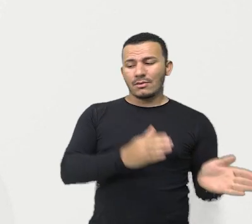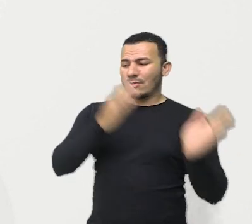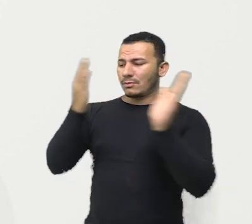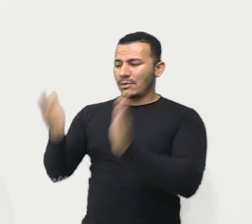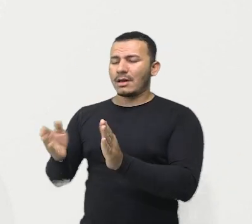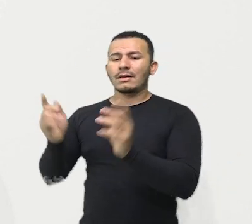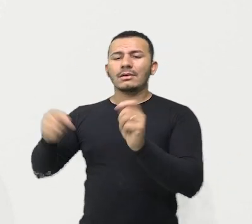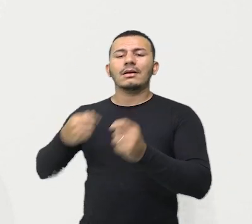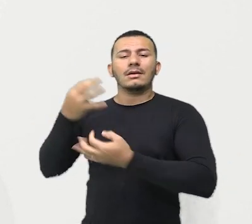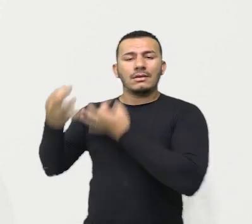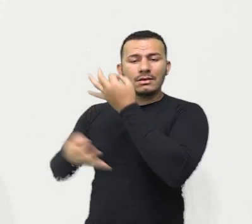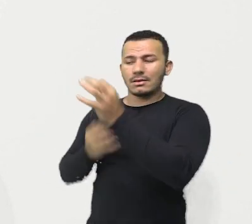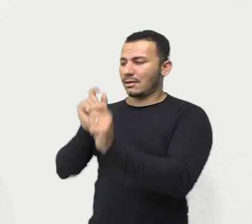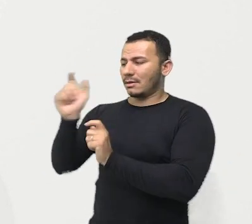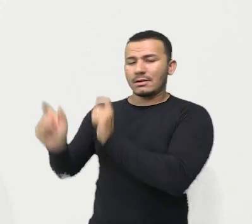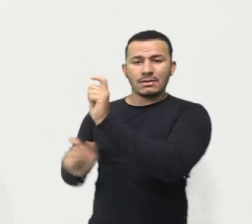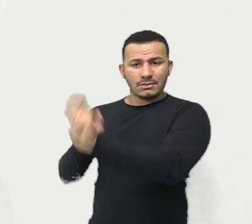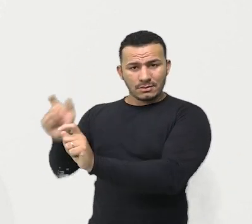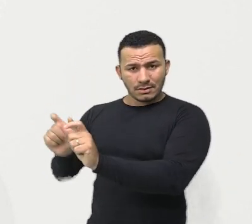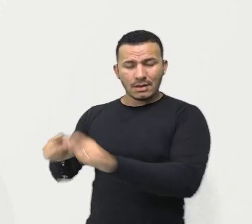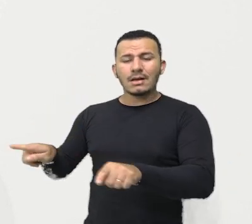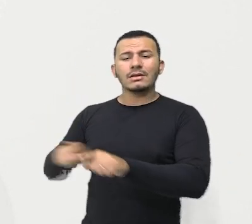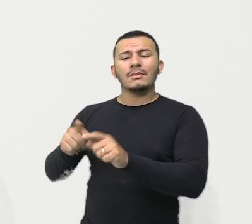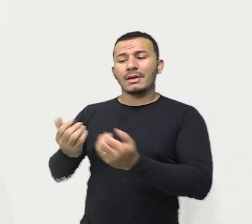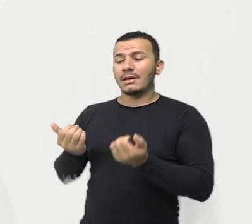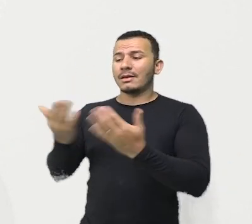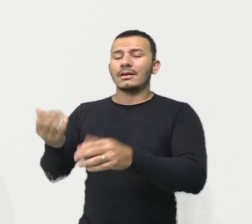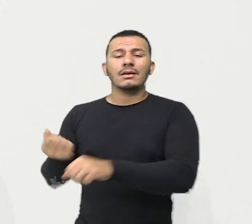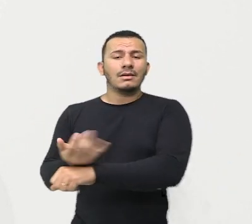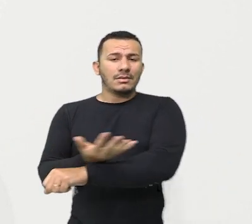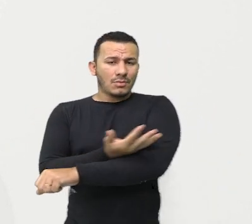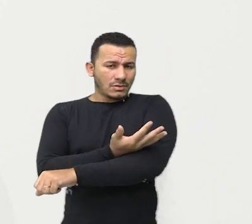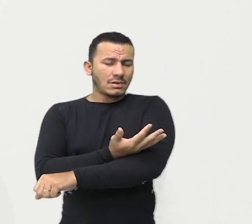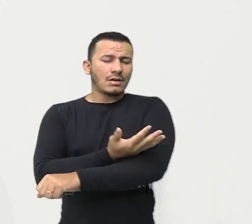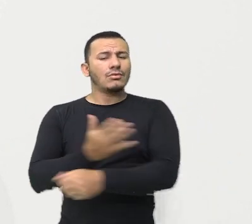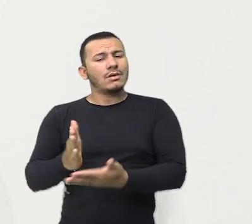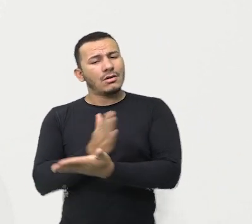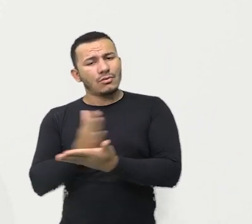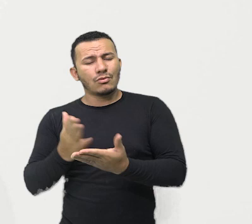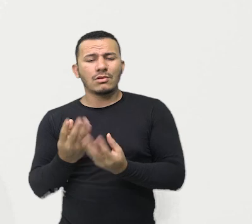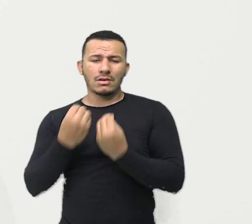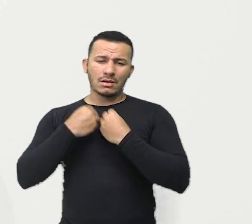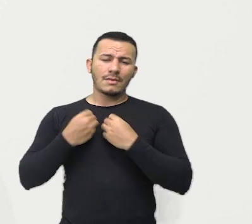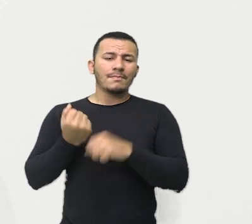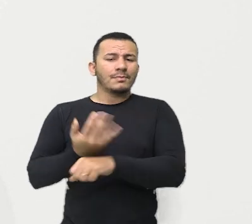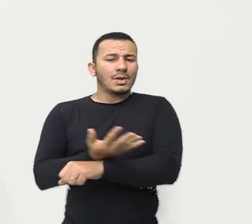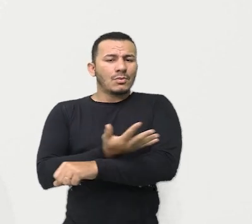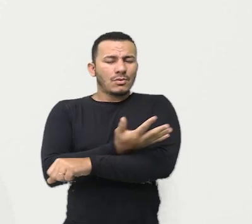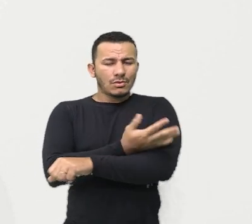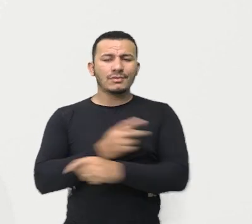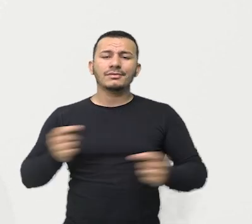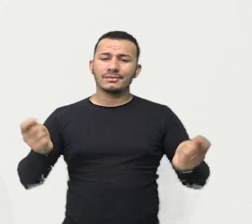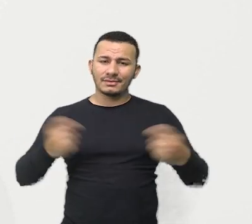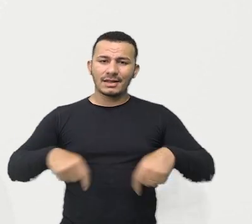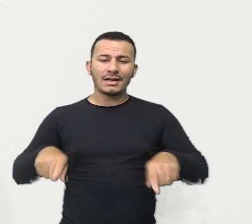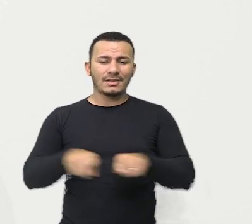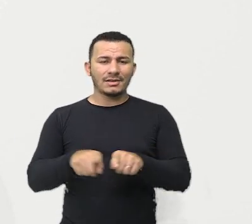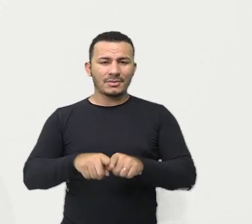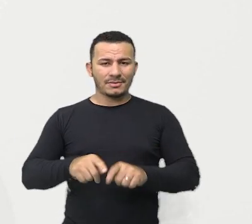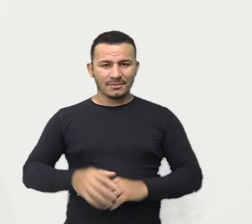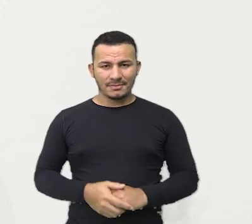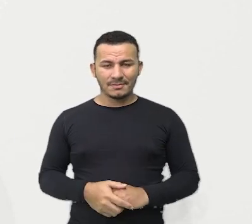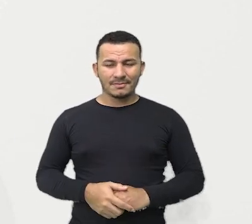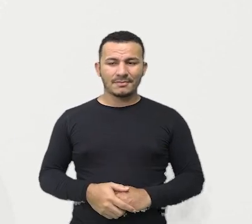para criticar, para emocionar. Sim, algumas vezes o humor é capaz de nos fazer emocionar e assim